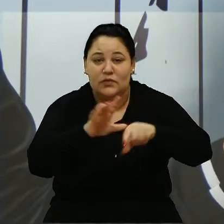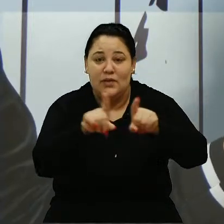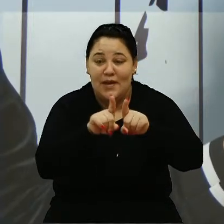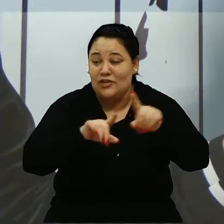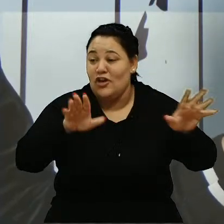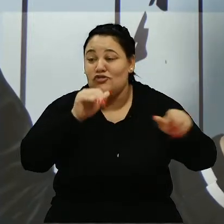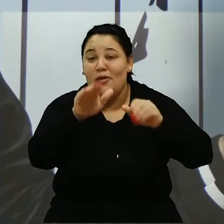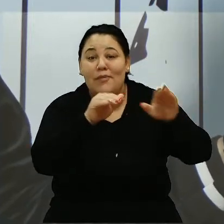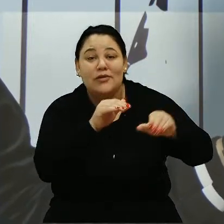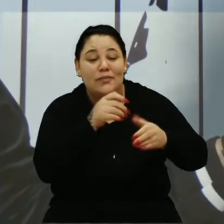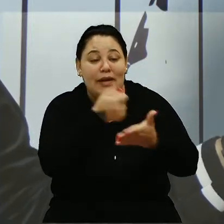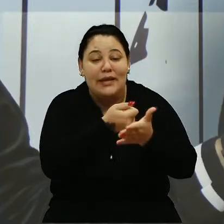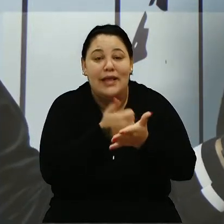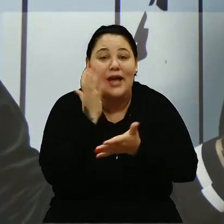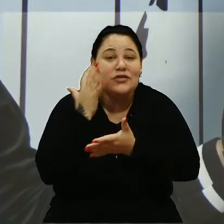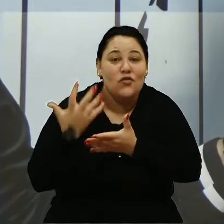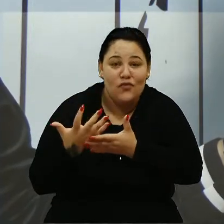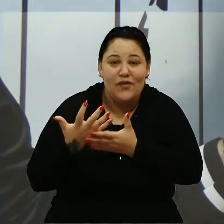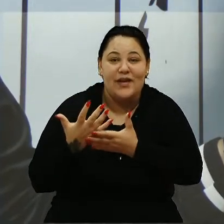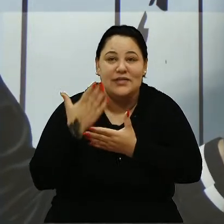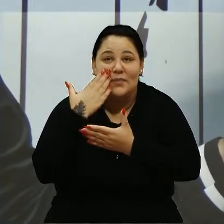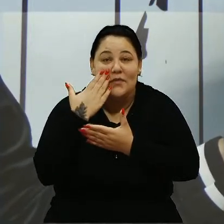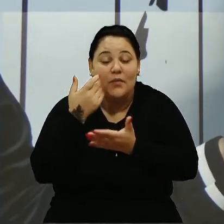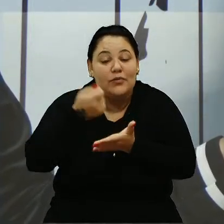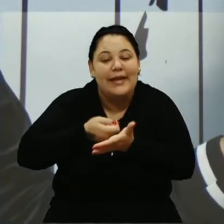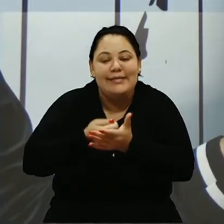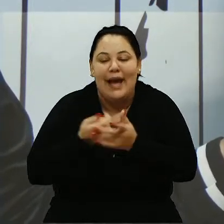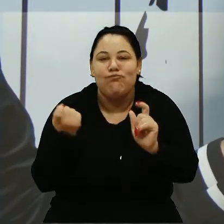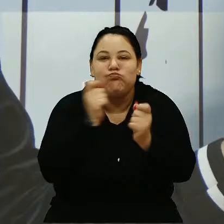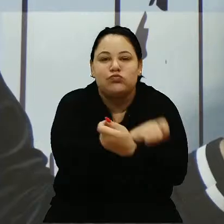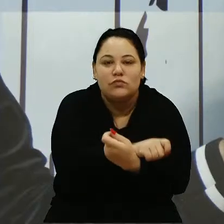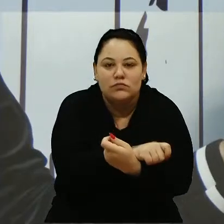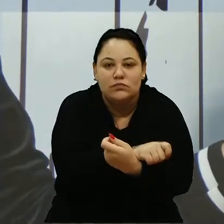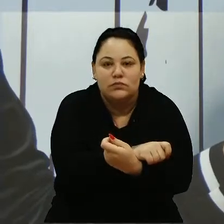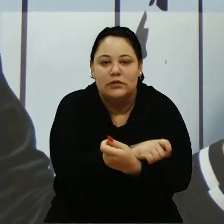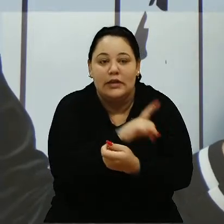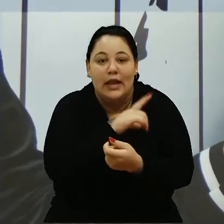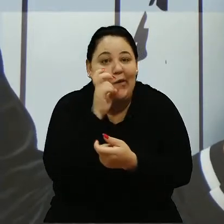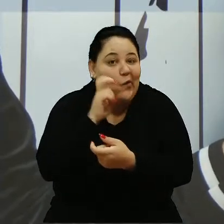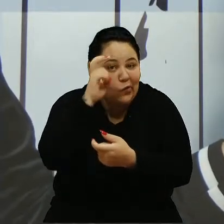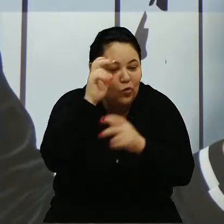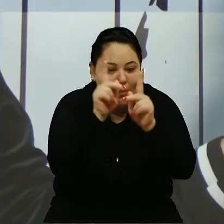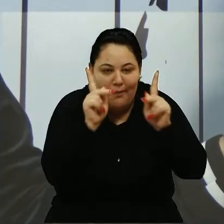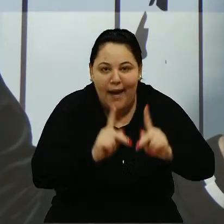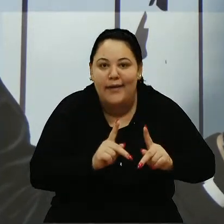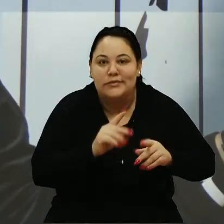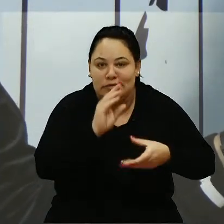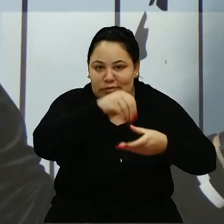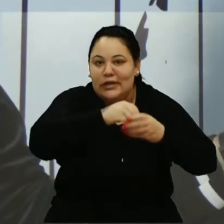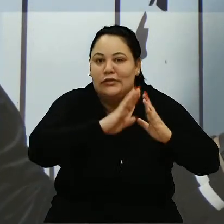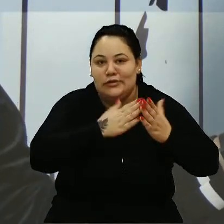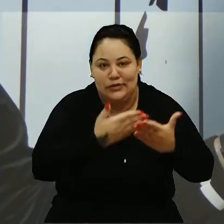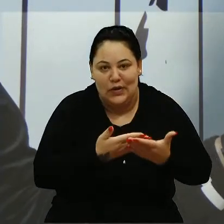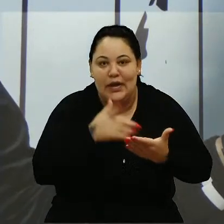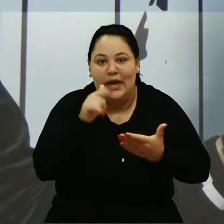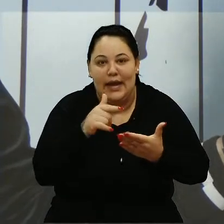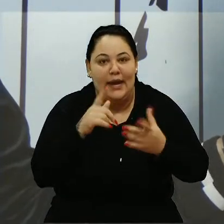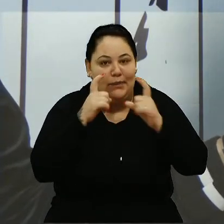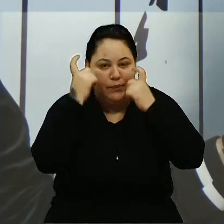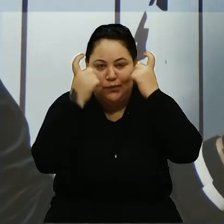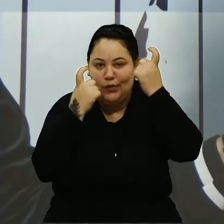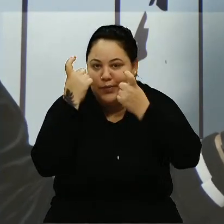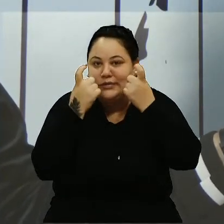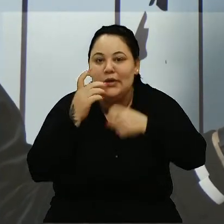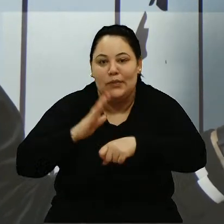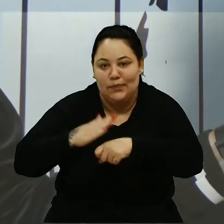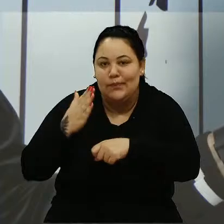situações, para cada vez mais vamos inverter, trazer a cultura da paz para dentro das nossas escolas. Essa é a nossa grande preocupação e foi uma das coisas